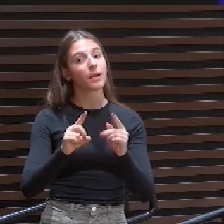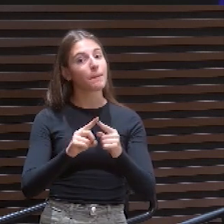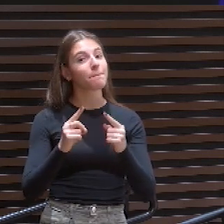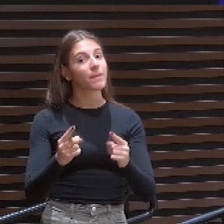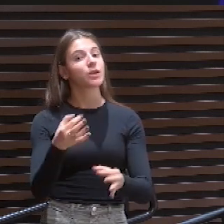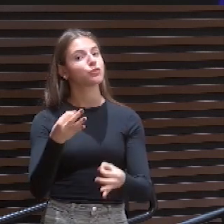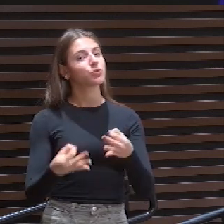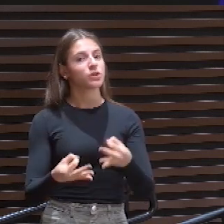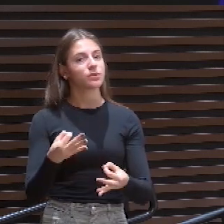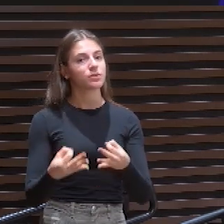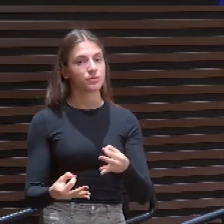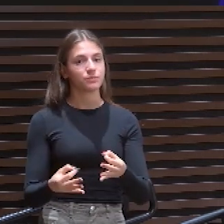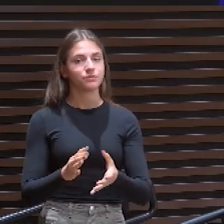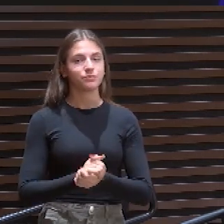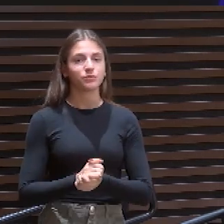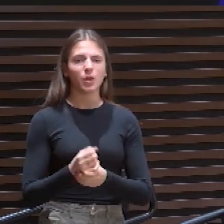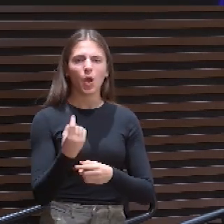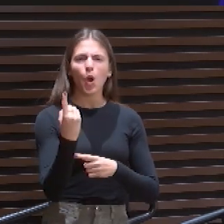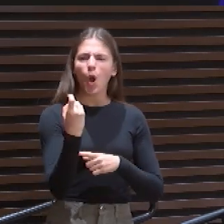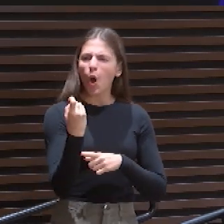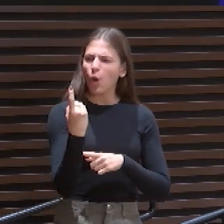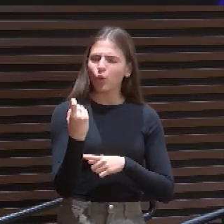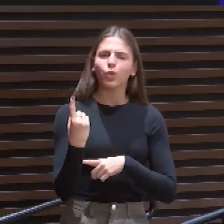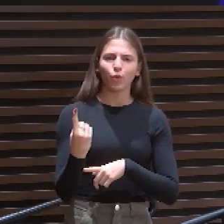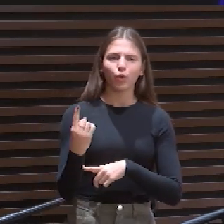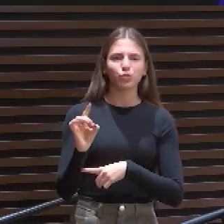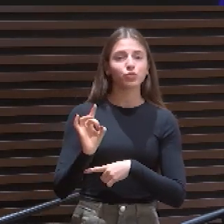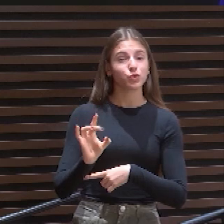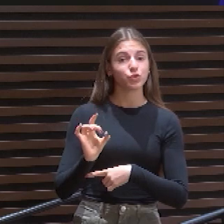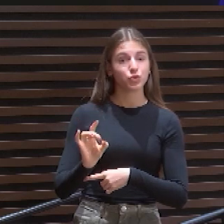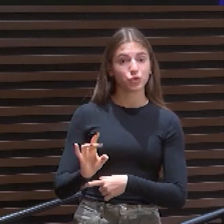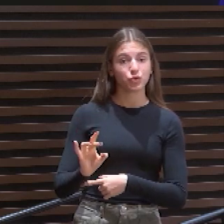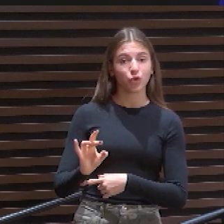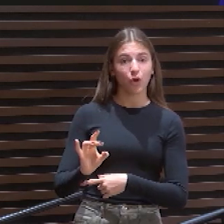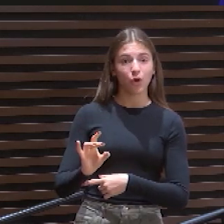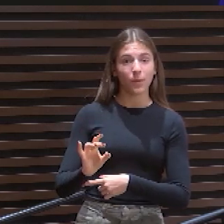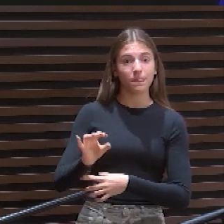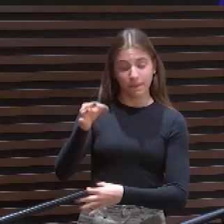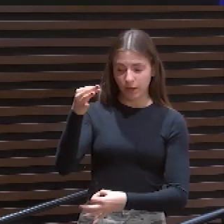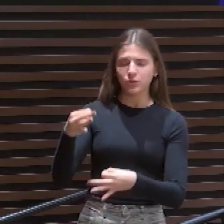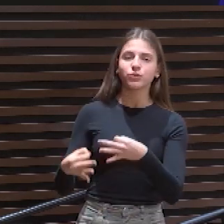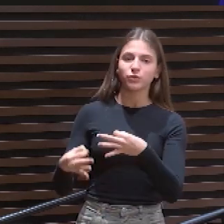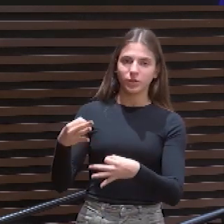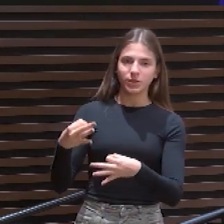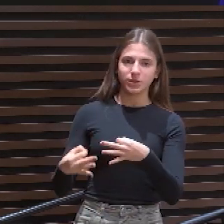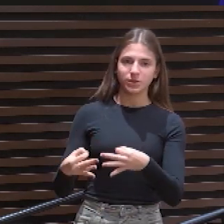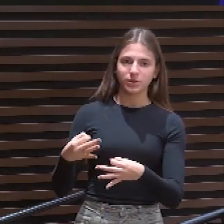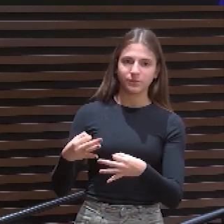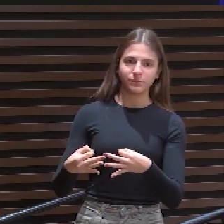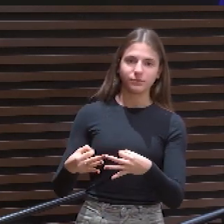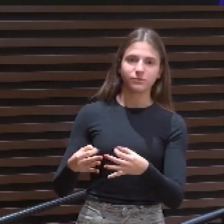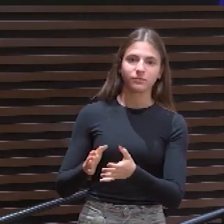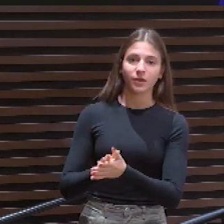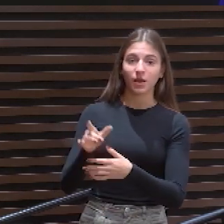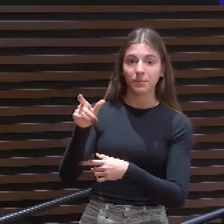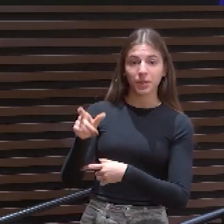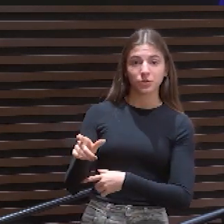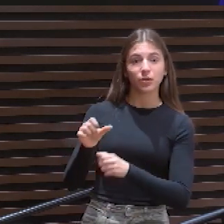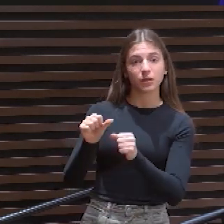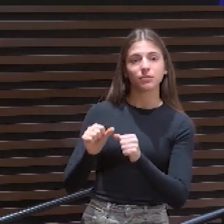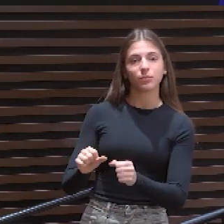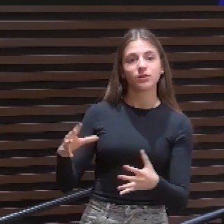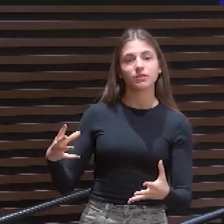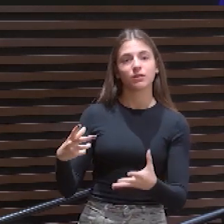juiz. Um só é legislador e juiz, aquele que pode